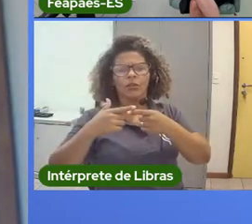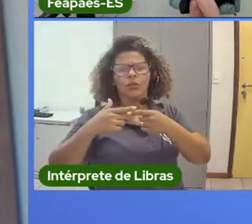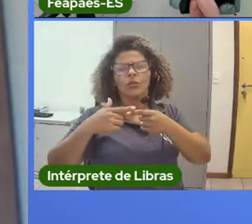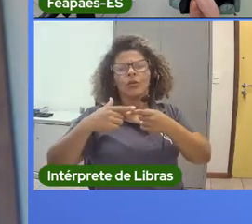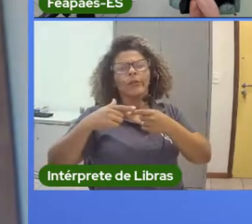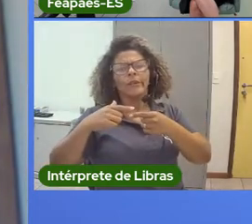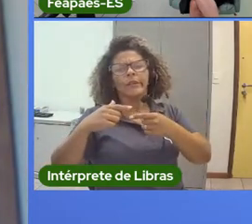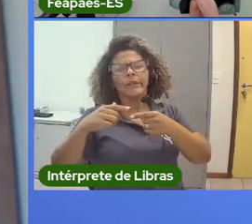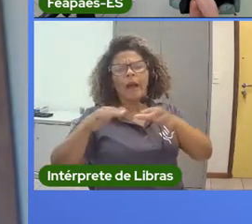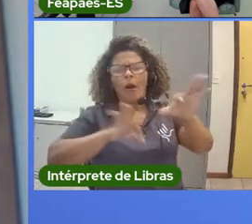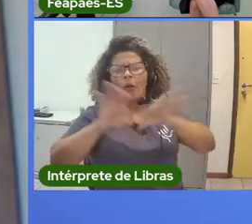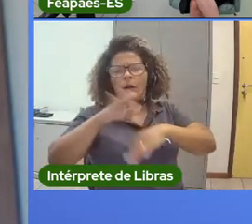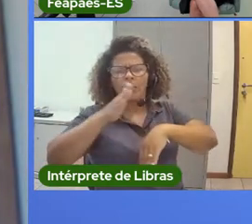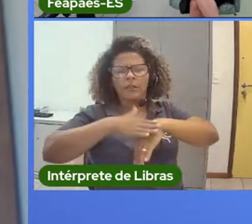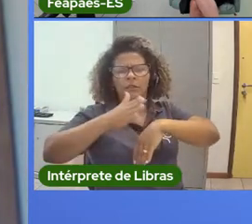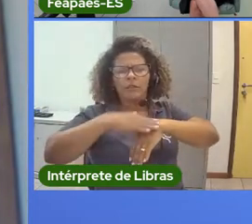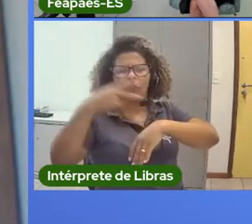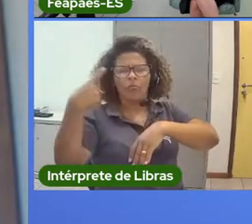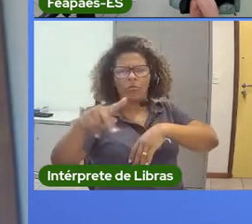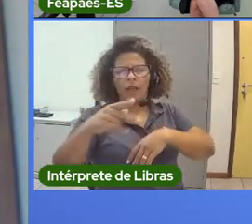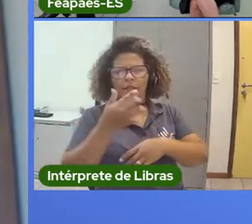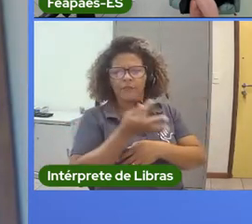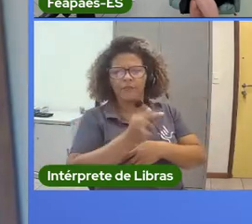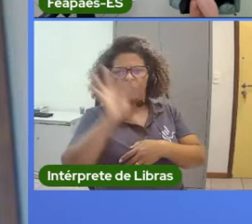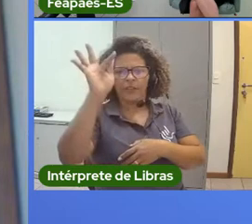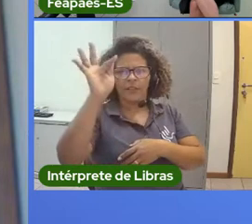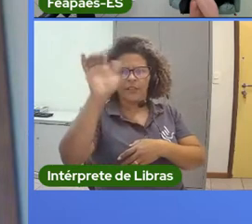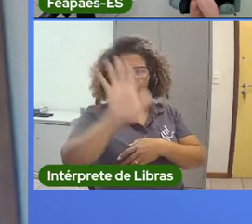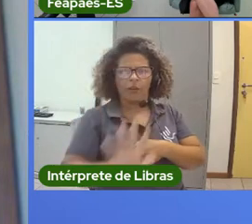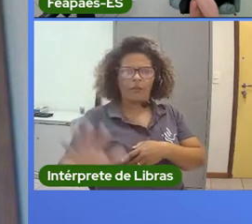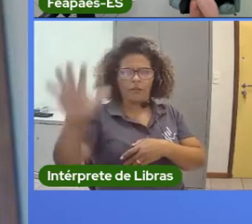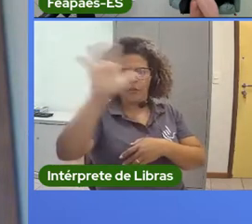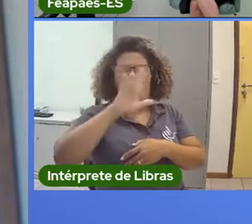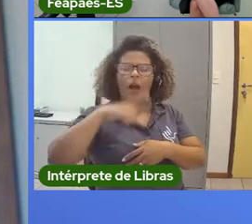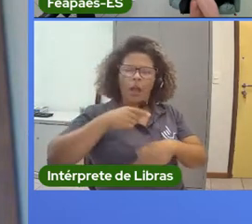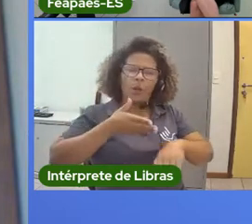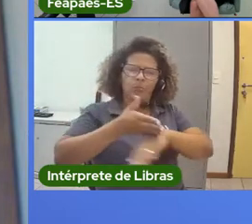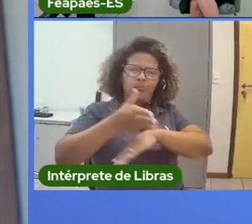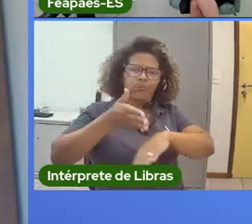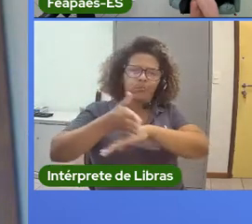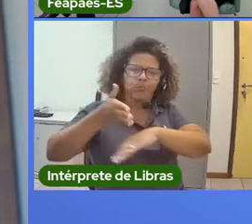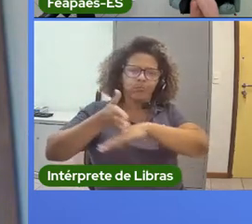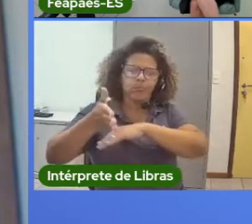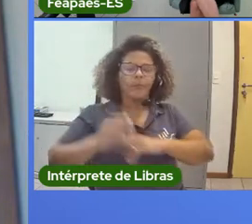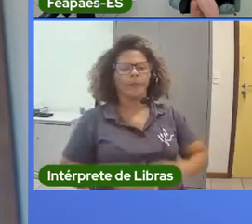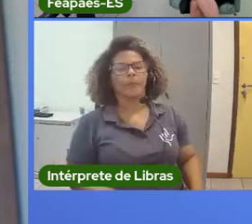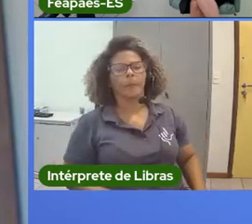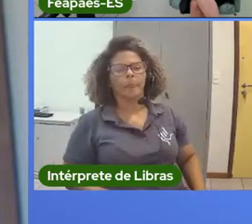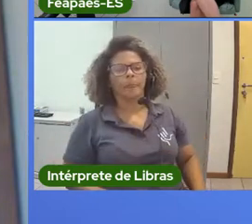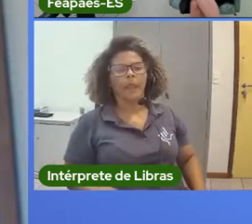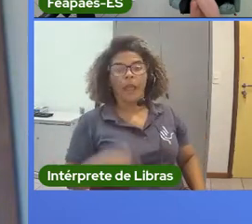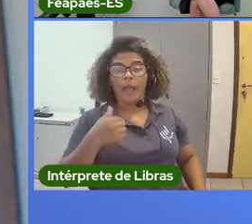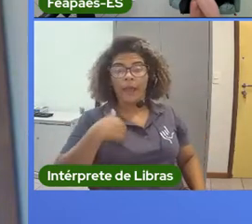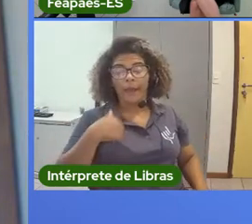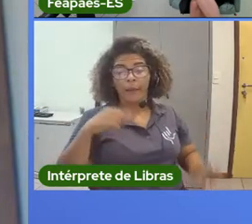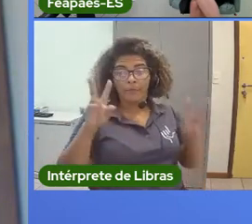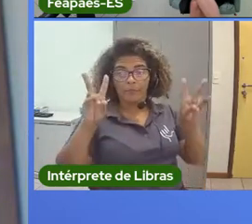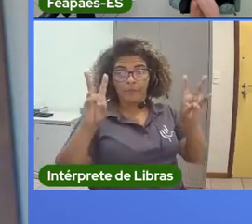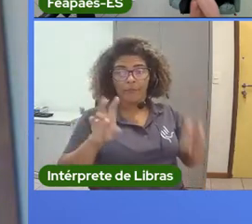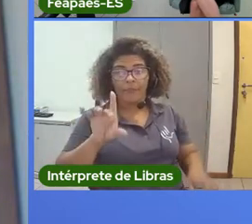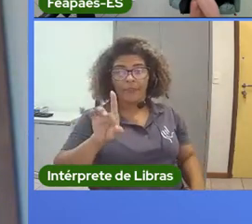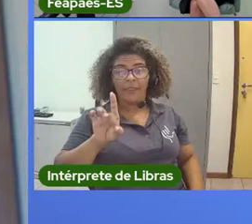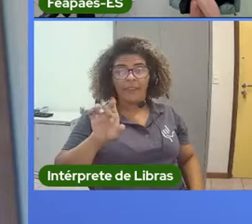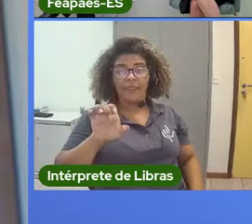acabam realizando. Já de longa data eu participo aí desses momentos. Eu tenho o tema da deficiência como um tema